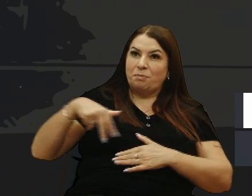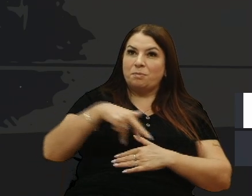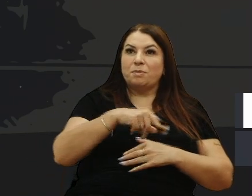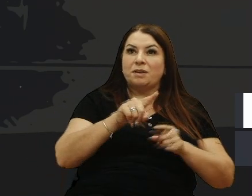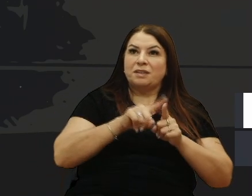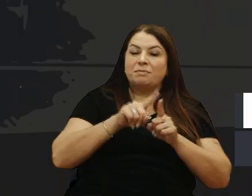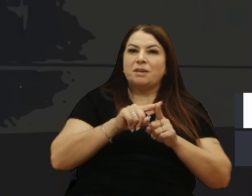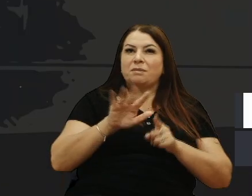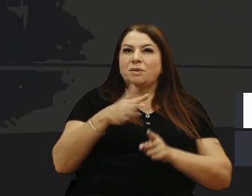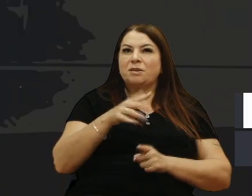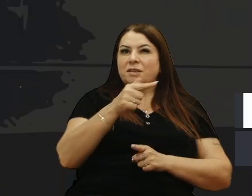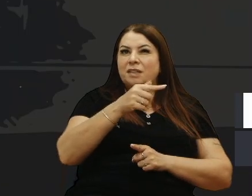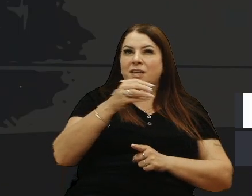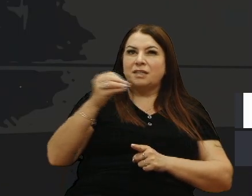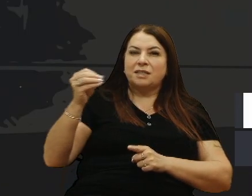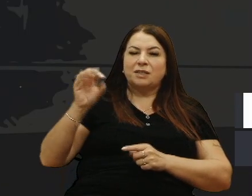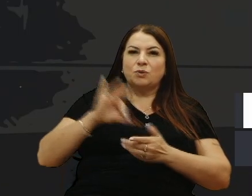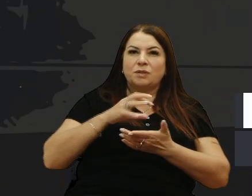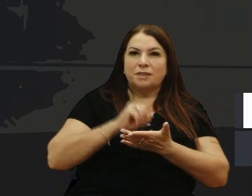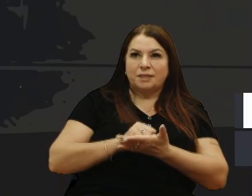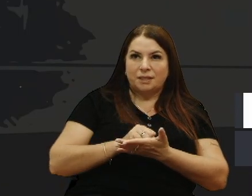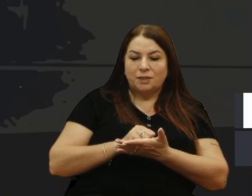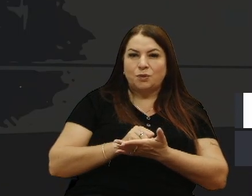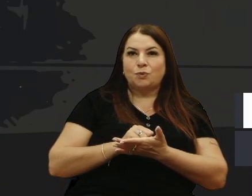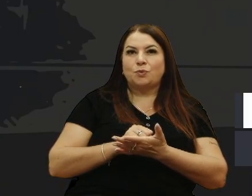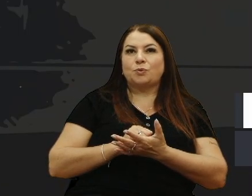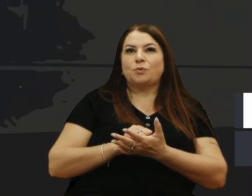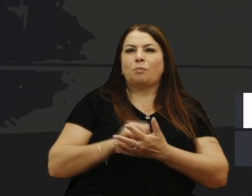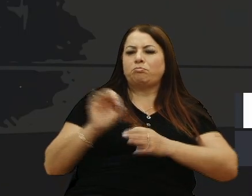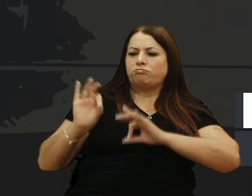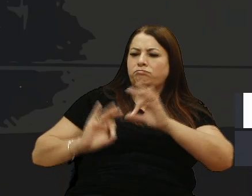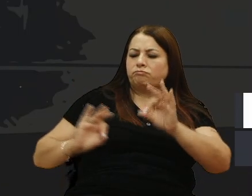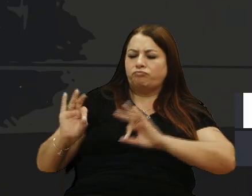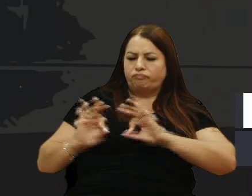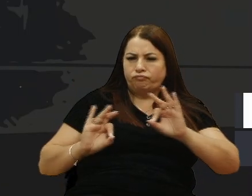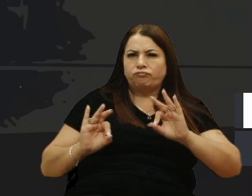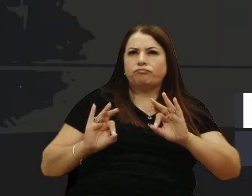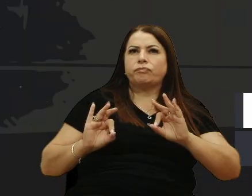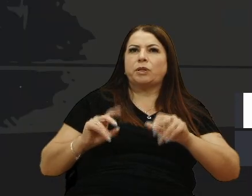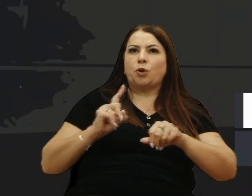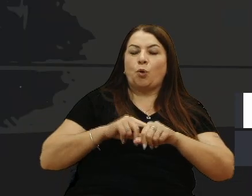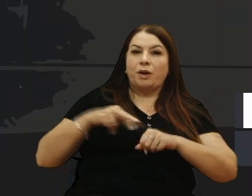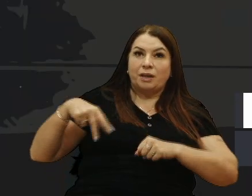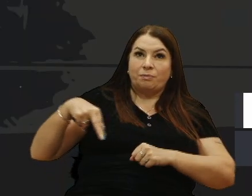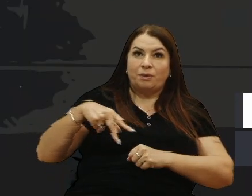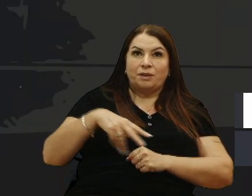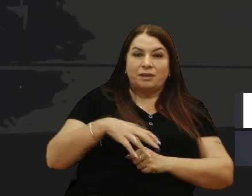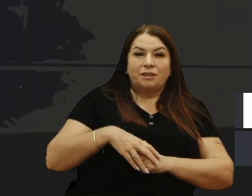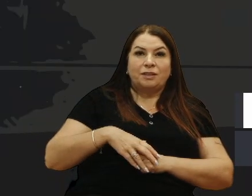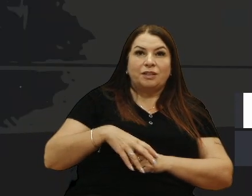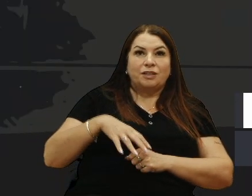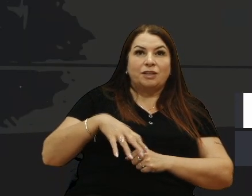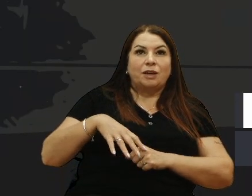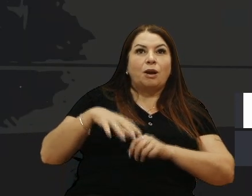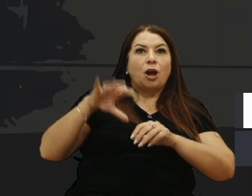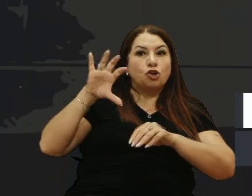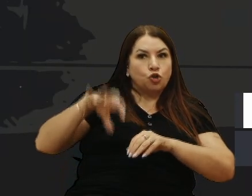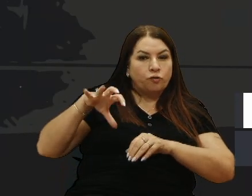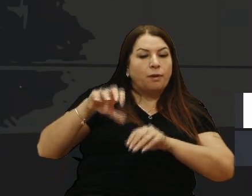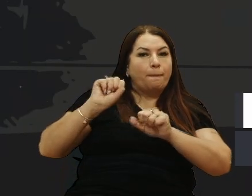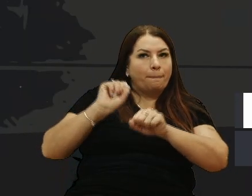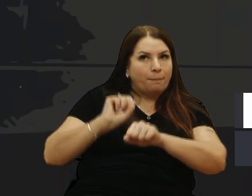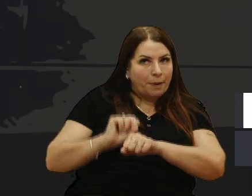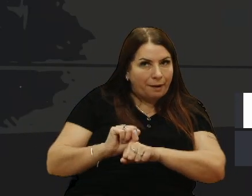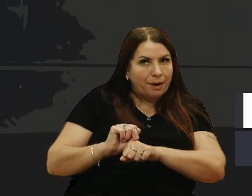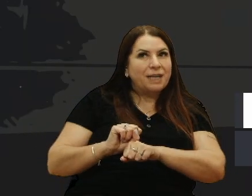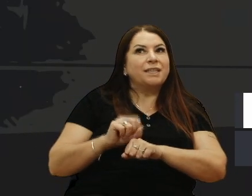gente tinha mais ou menos 700 inscritos, uma grande organização. Na hora da caminhada, a chuva tinha dado uma